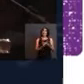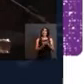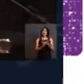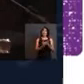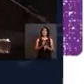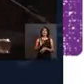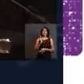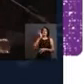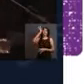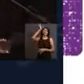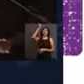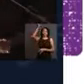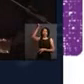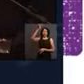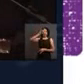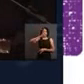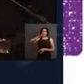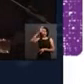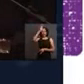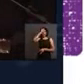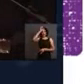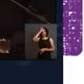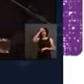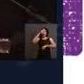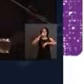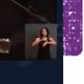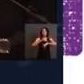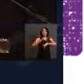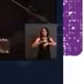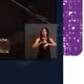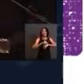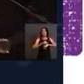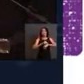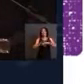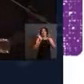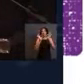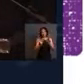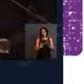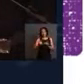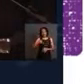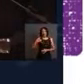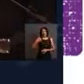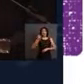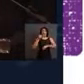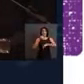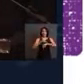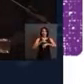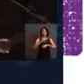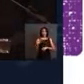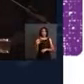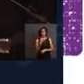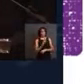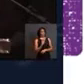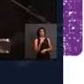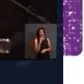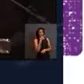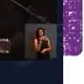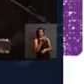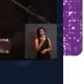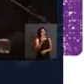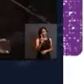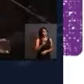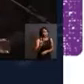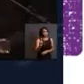que é alfabetizada no tempo certo, até, e aí nós dizemos que, e aí não somos apenas nós que dizemos, né? É